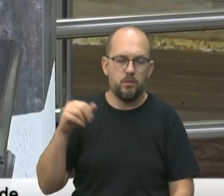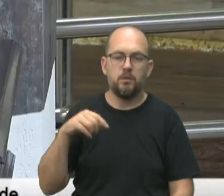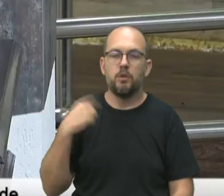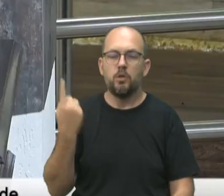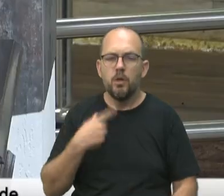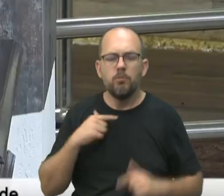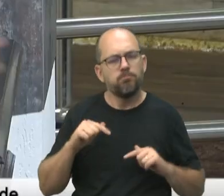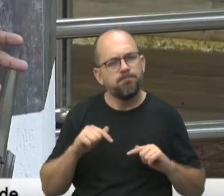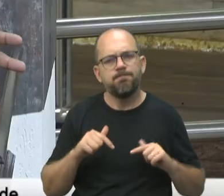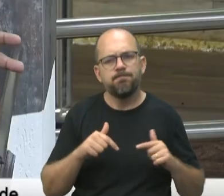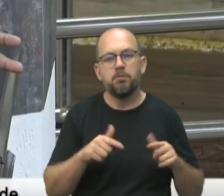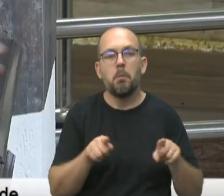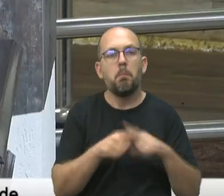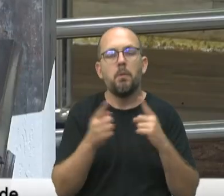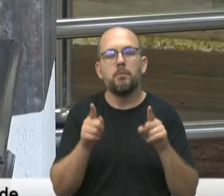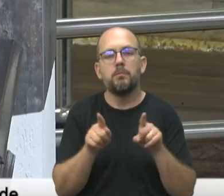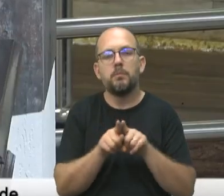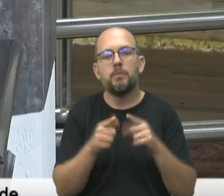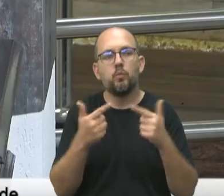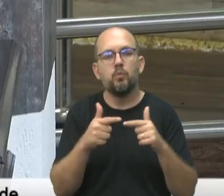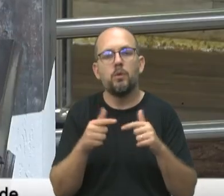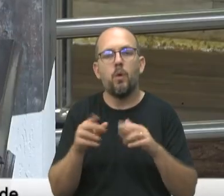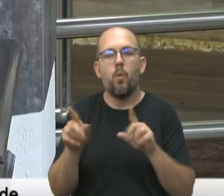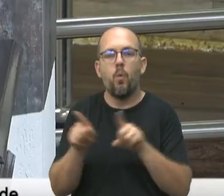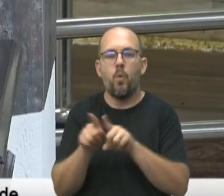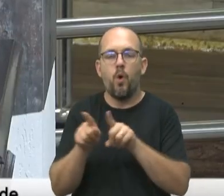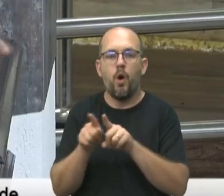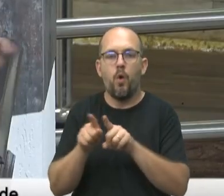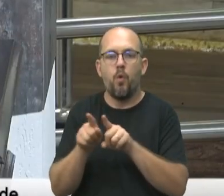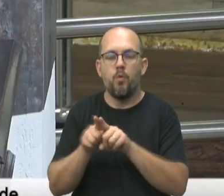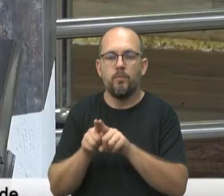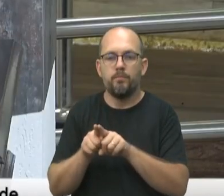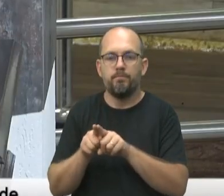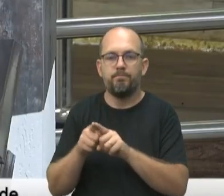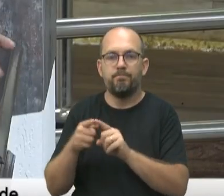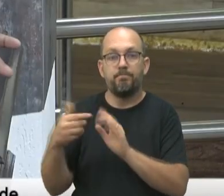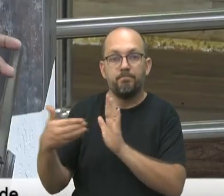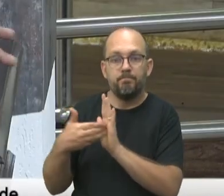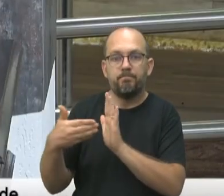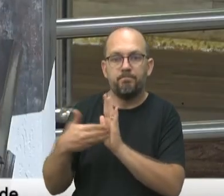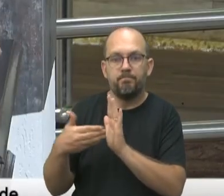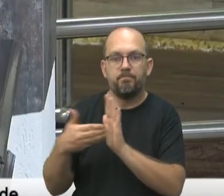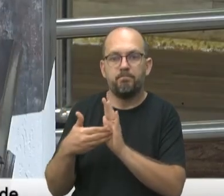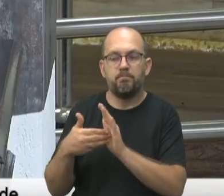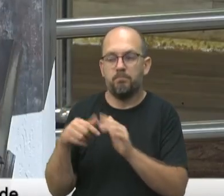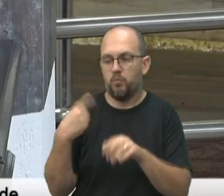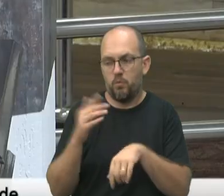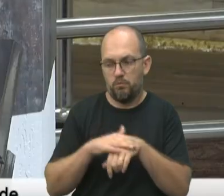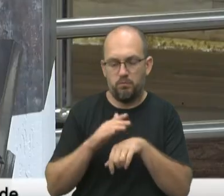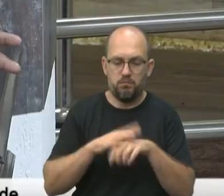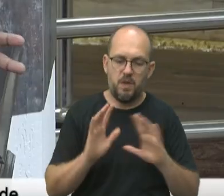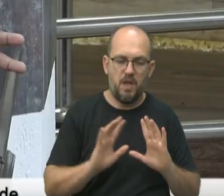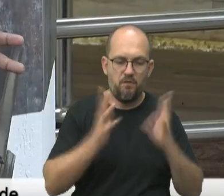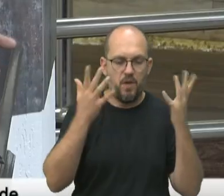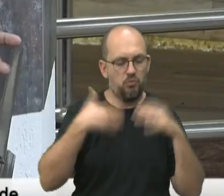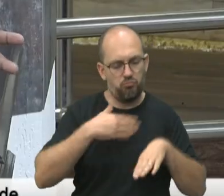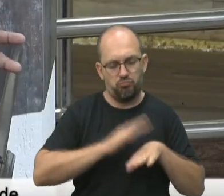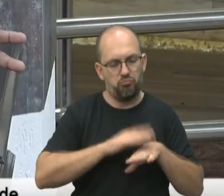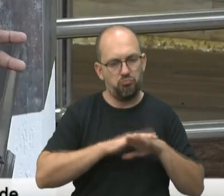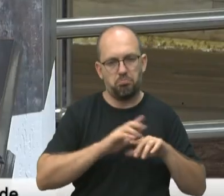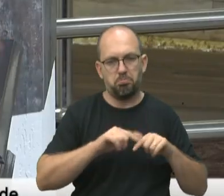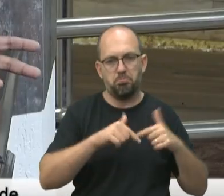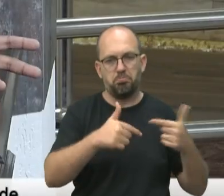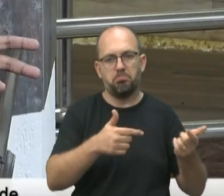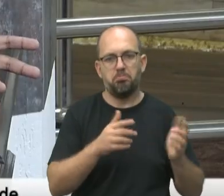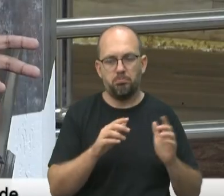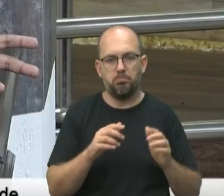tínhamos nenhuma barreira desse poder público para a gente realizar os eventos ou ações aqui dentro da